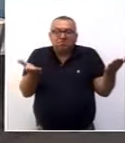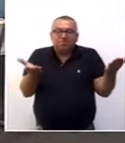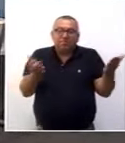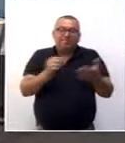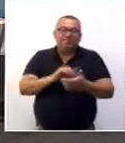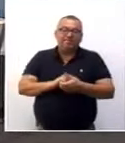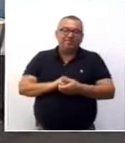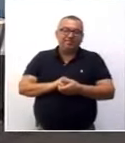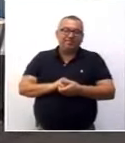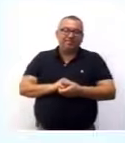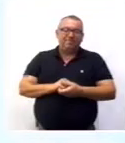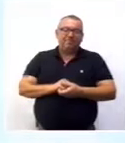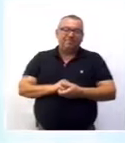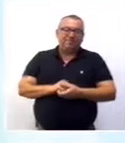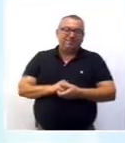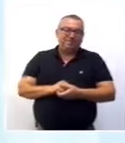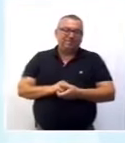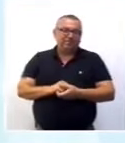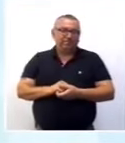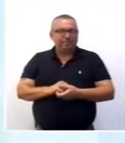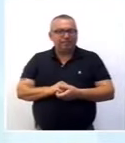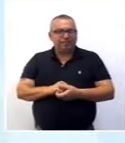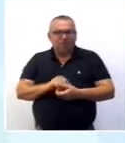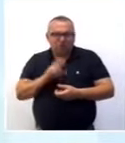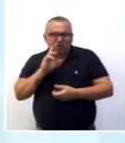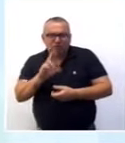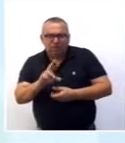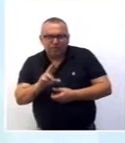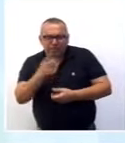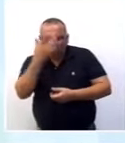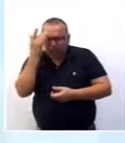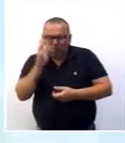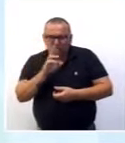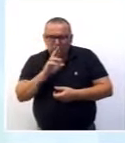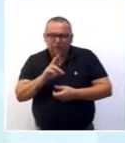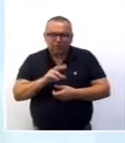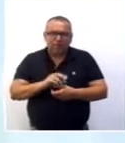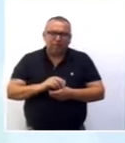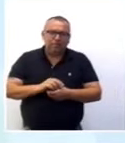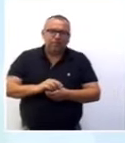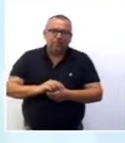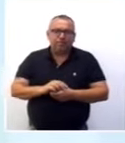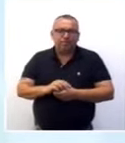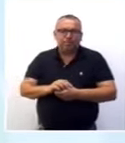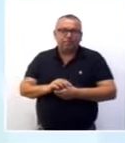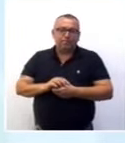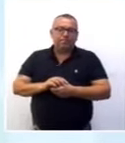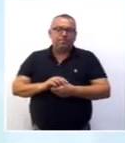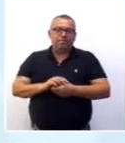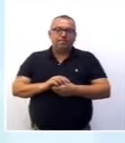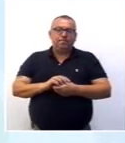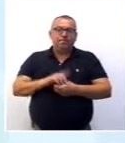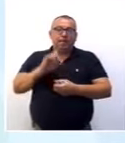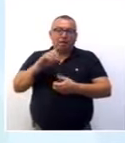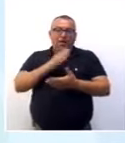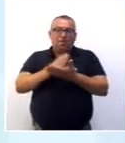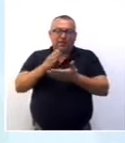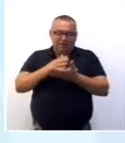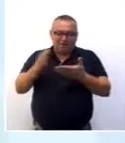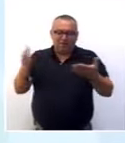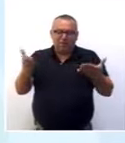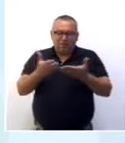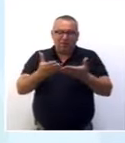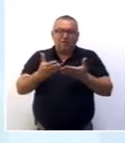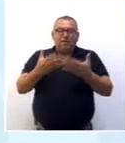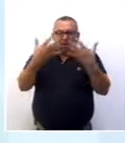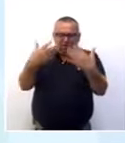Vamos lá? Mary, alguém já se pronunciou? Então, dizendo aqui, está começando agora. É isso aí,